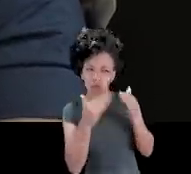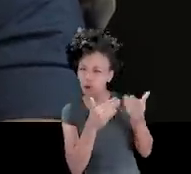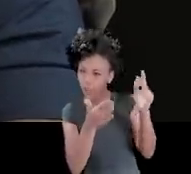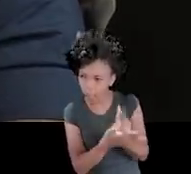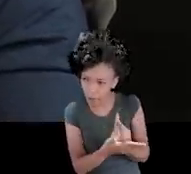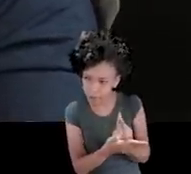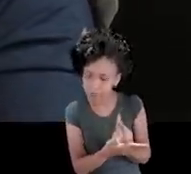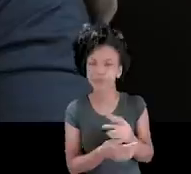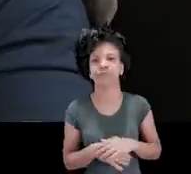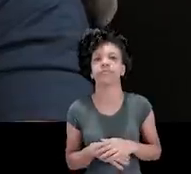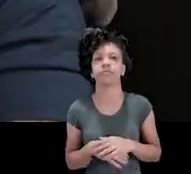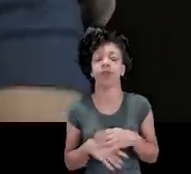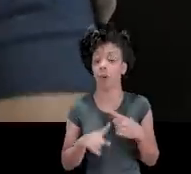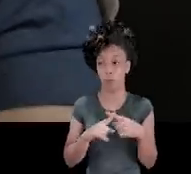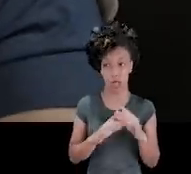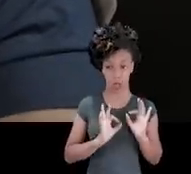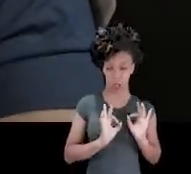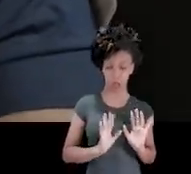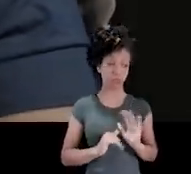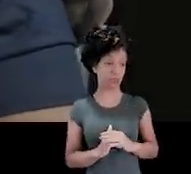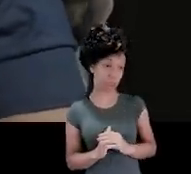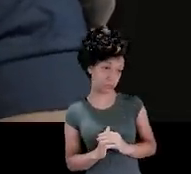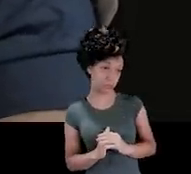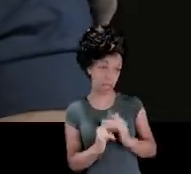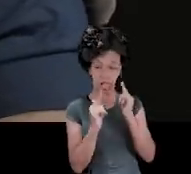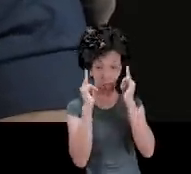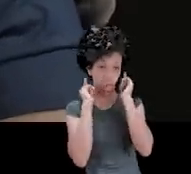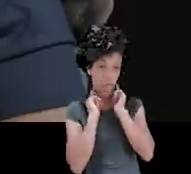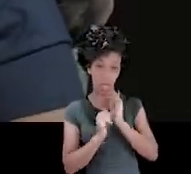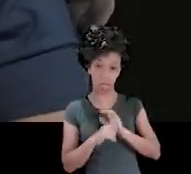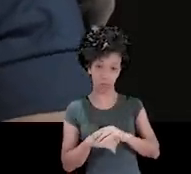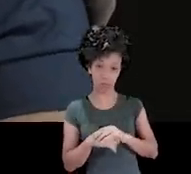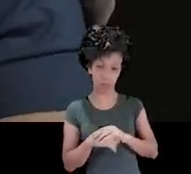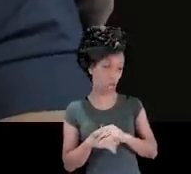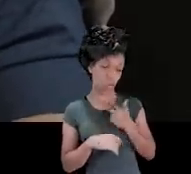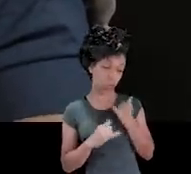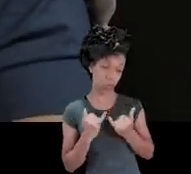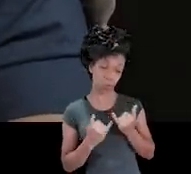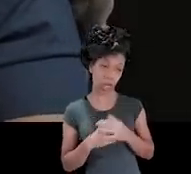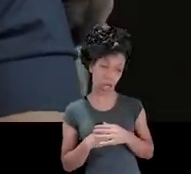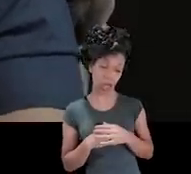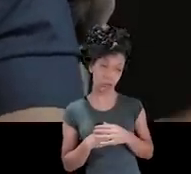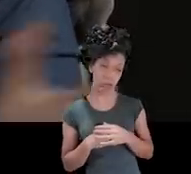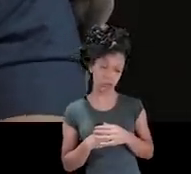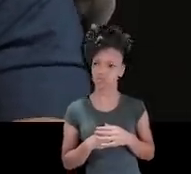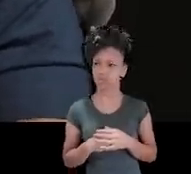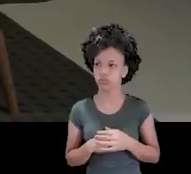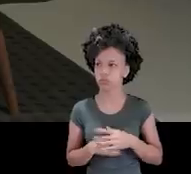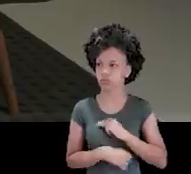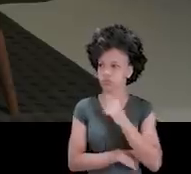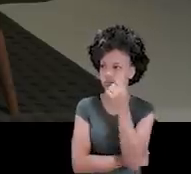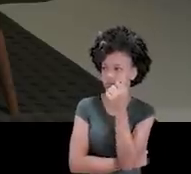errado. Porque o politicamente correto, ele fala assim, gente, eles são carecas, não brinca. Não sei o quê. E no fundo vocês estão assim, mano, eu tenho muita